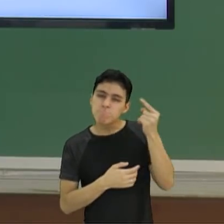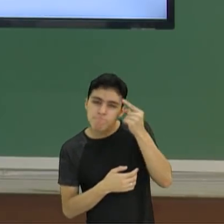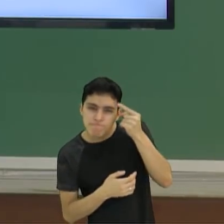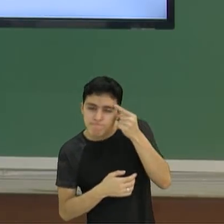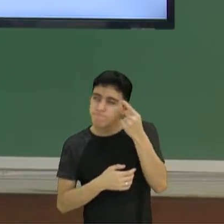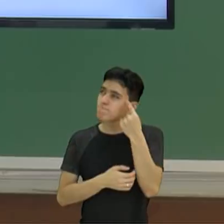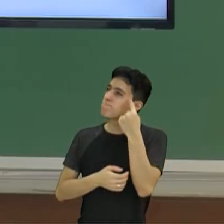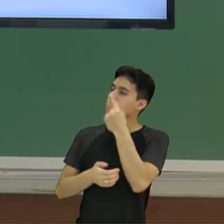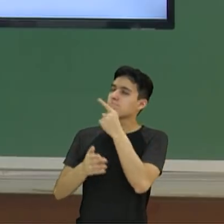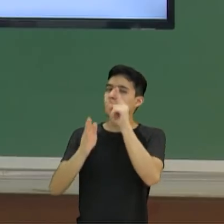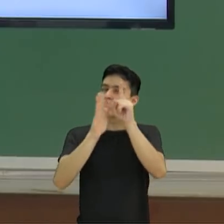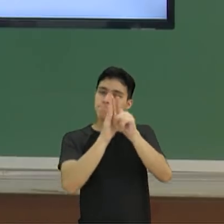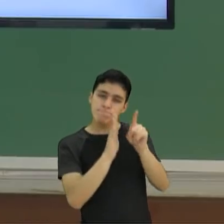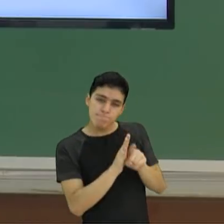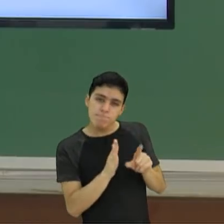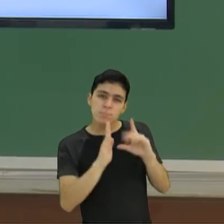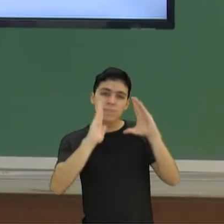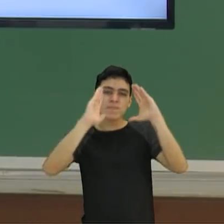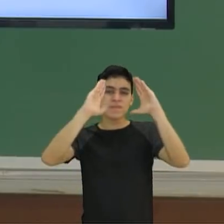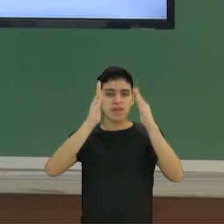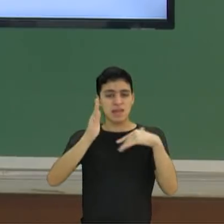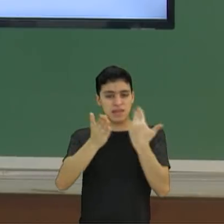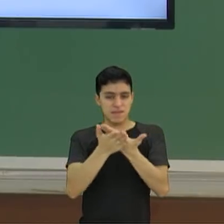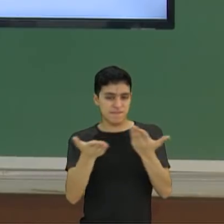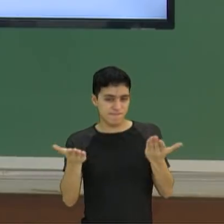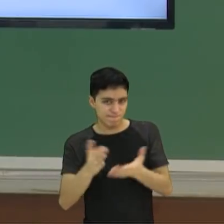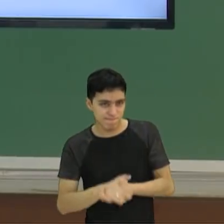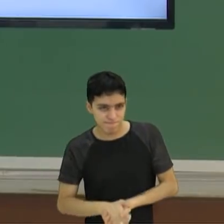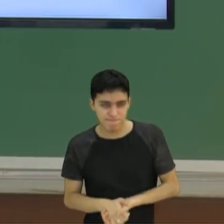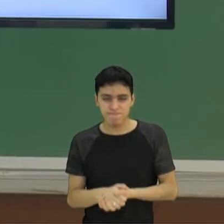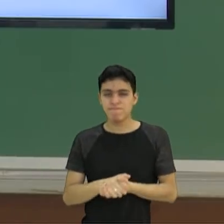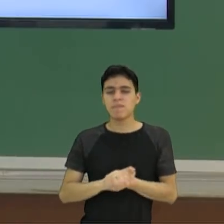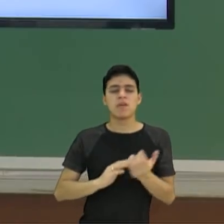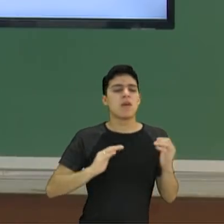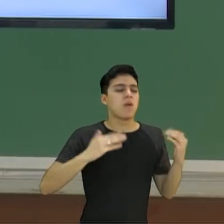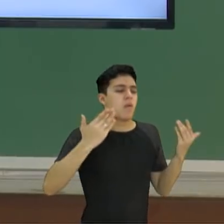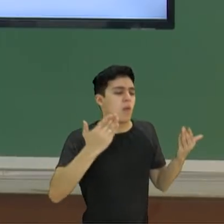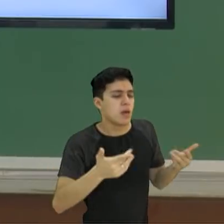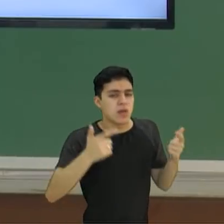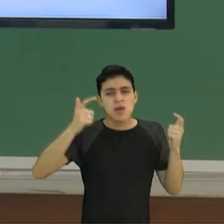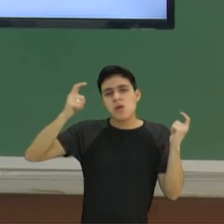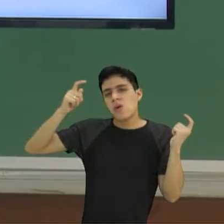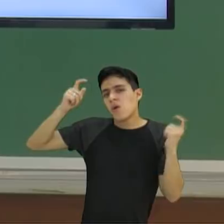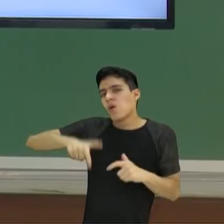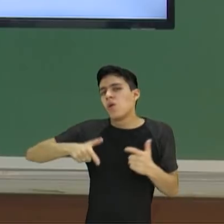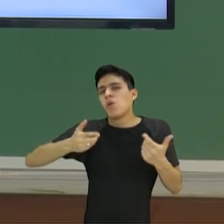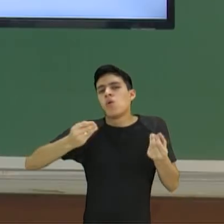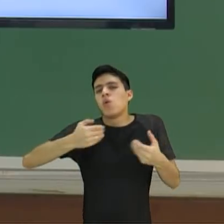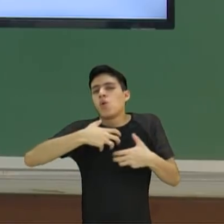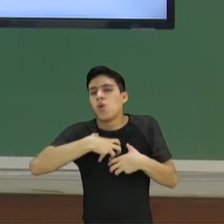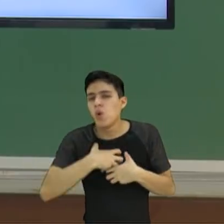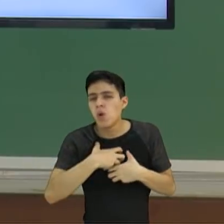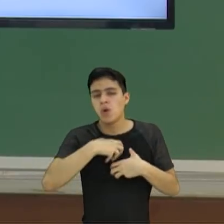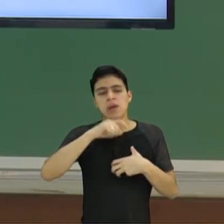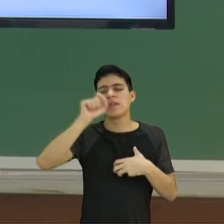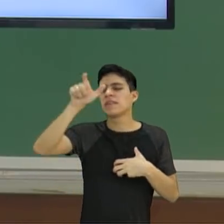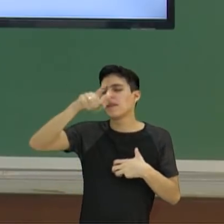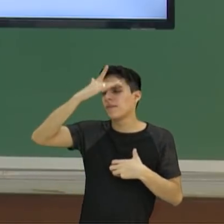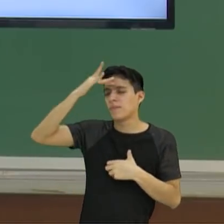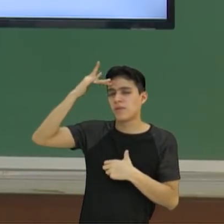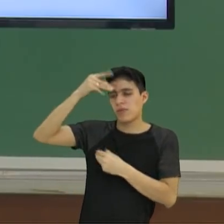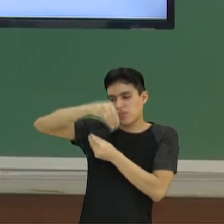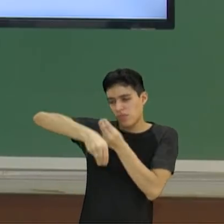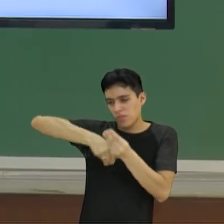essas perguntas que nós respondemos até o momento, quando, onde, como, quem são os